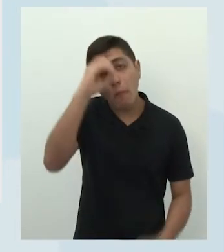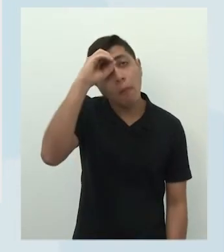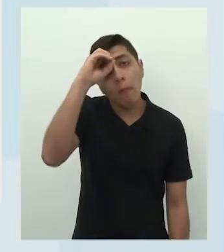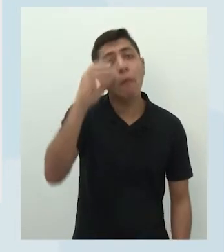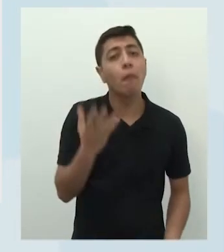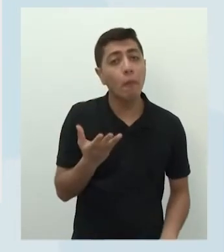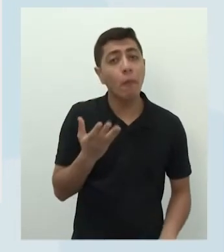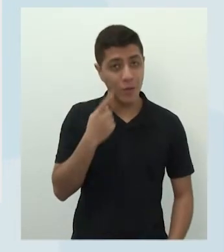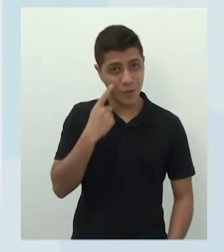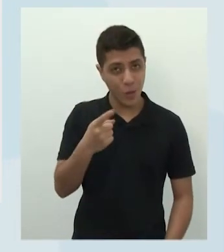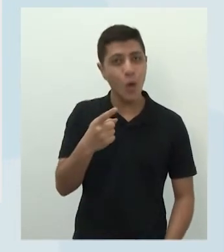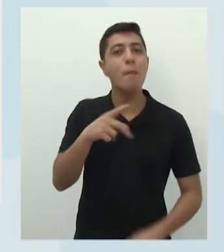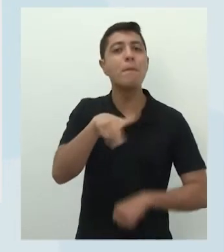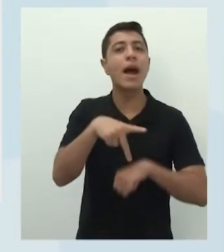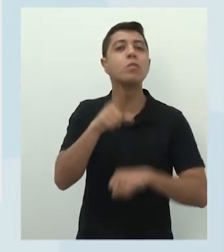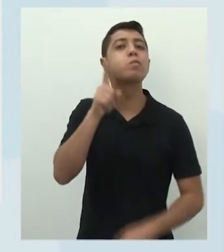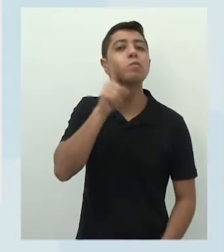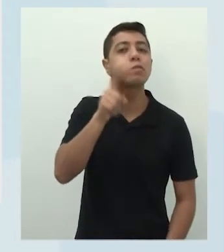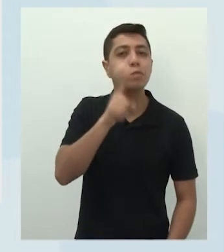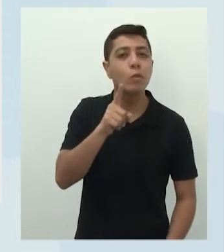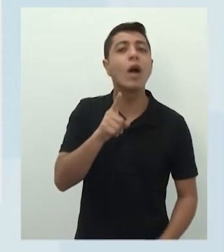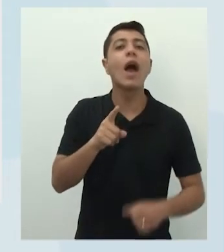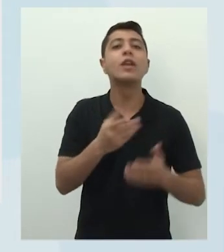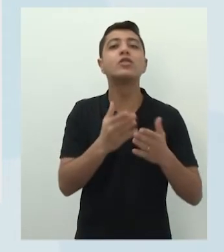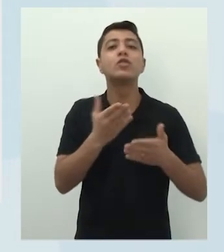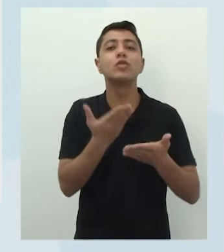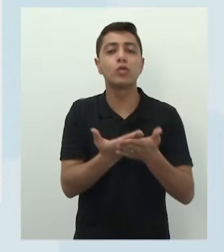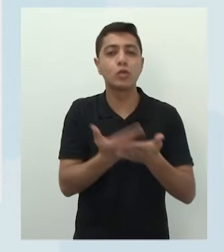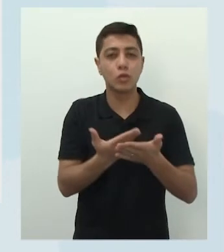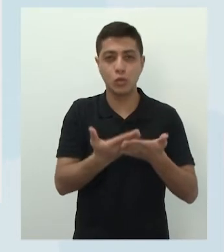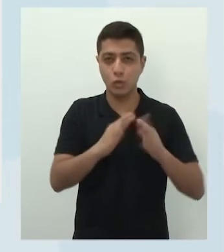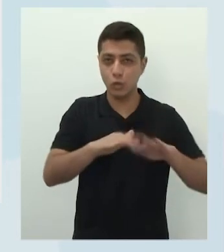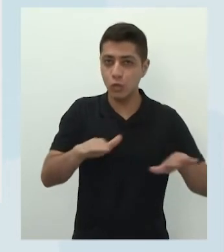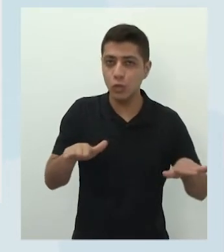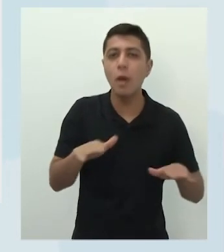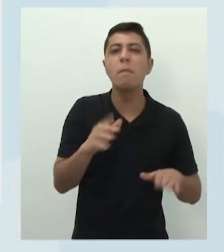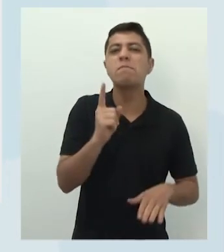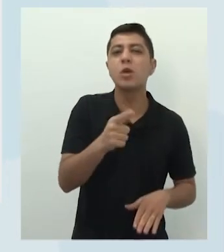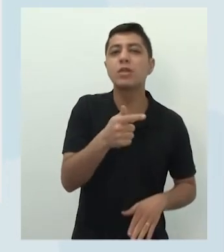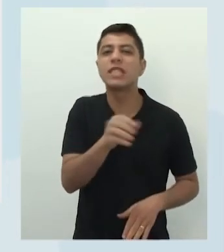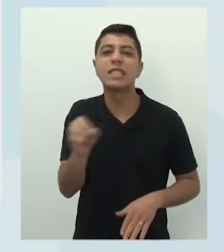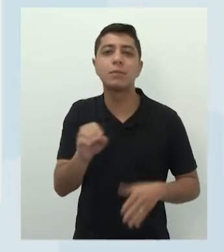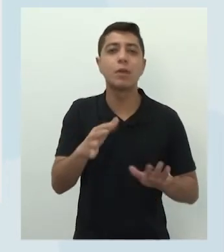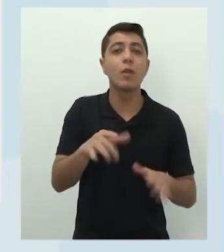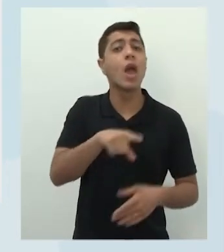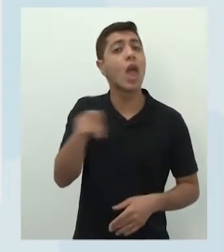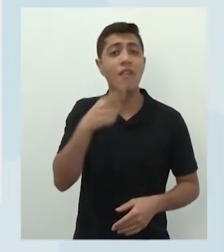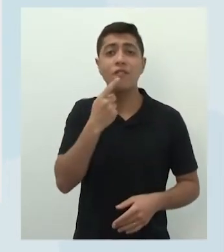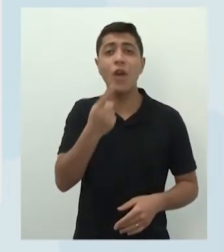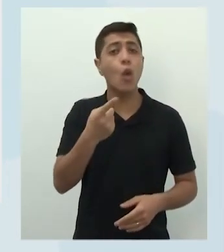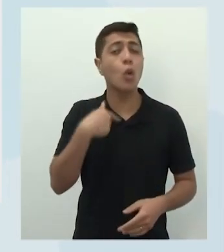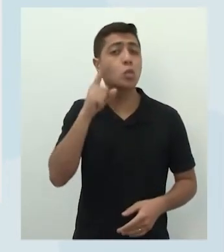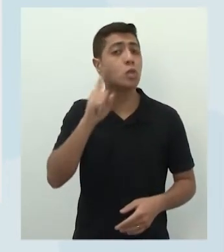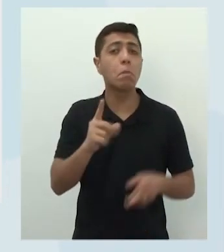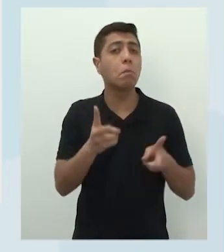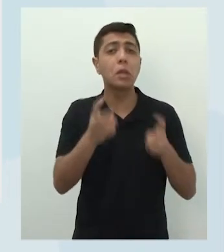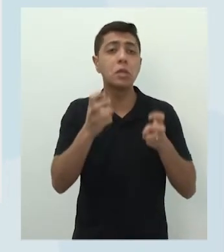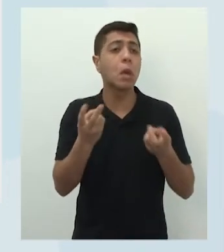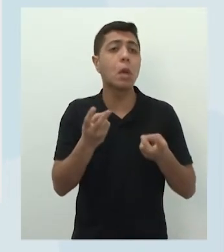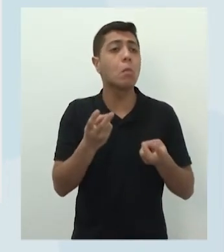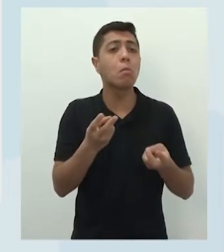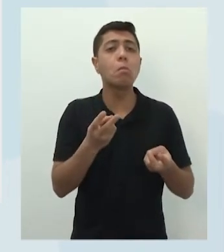uma coisa chamada exclusão de segundo grau. A exclusão de primeiro grau é não ter internet, que eu já mostrei para vocês